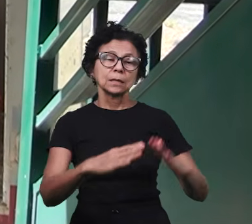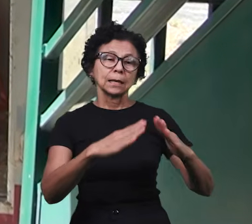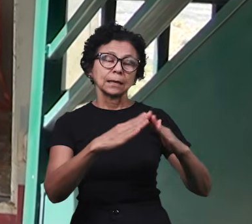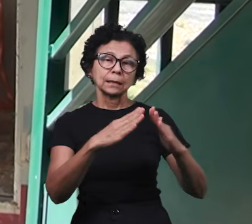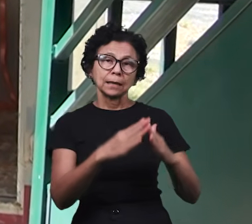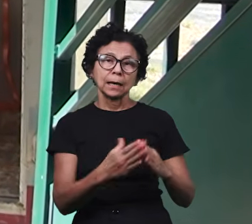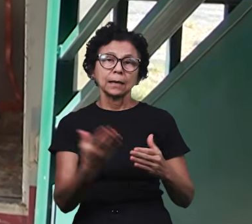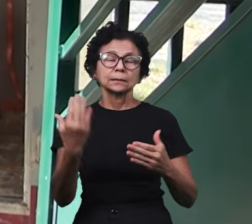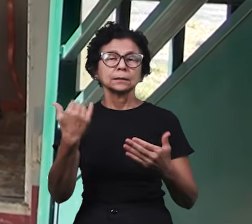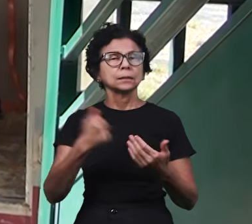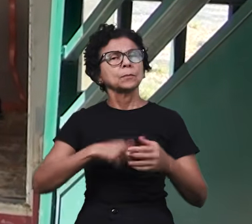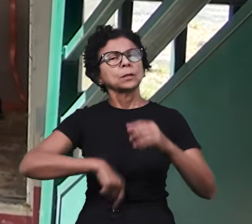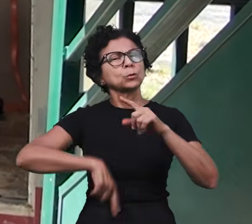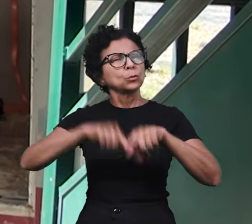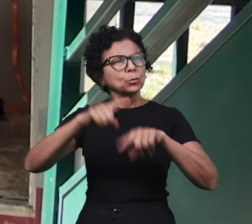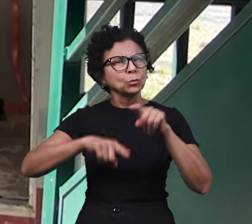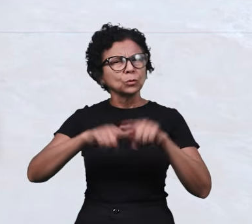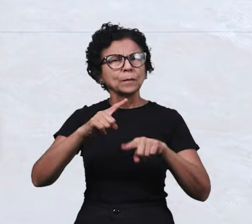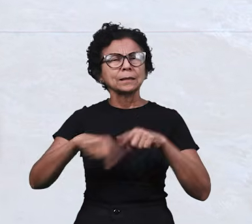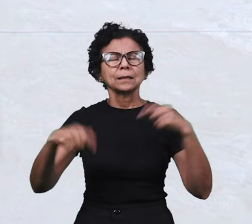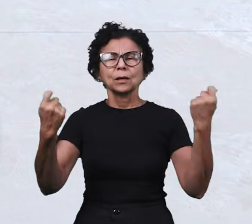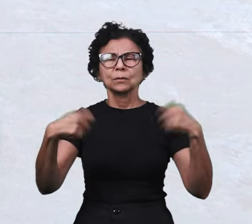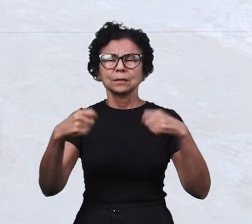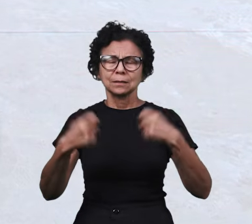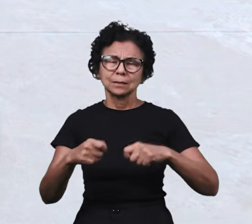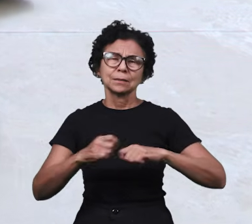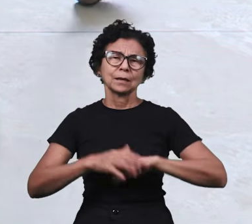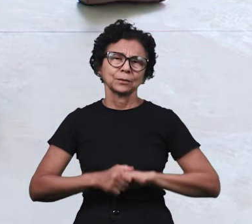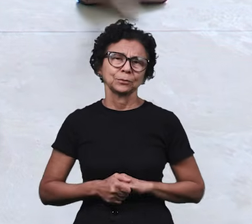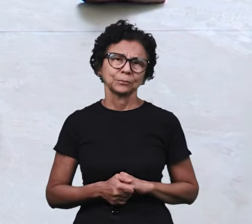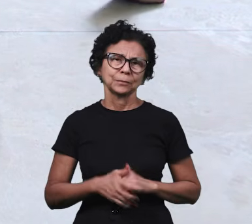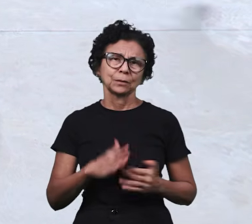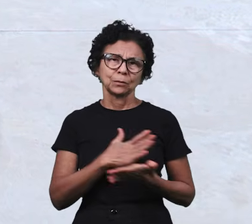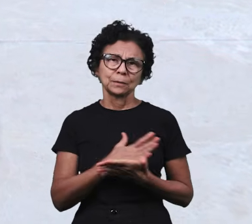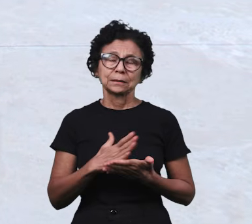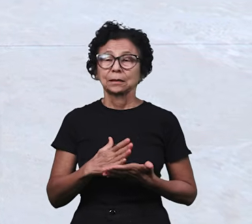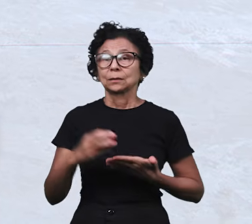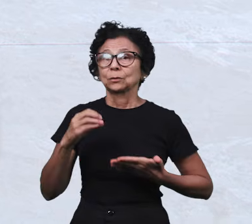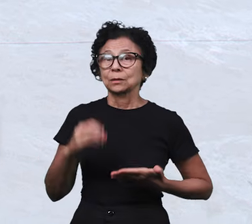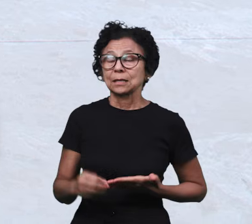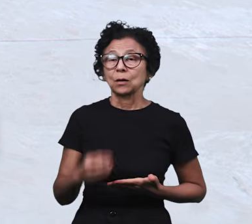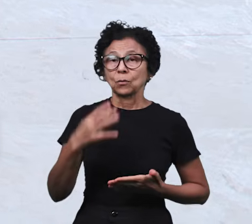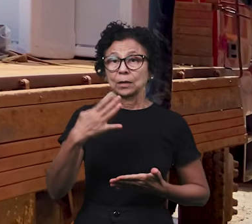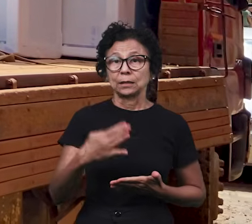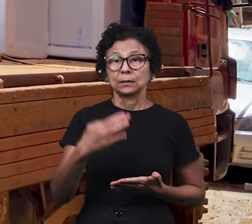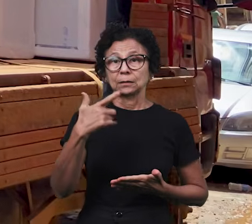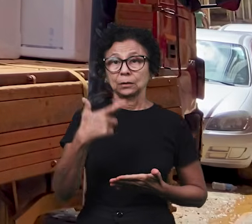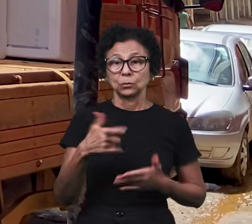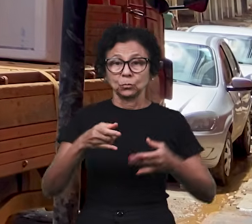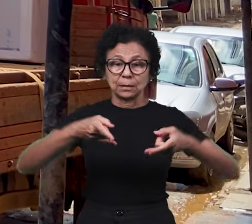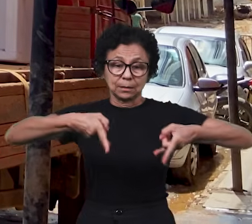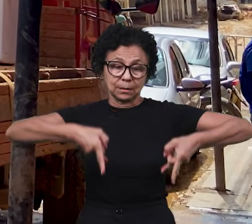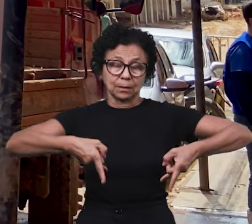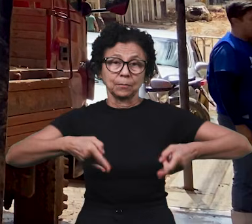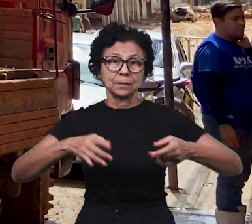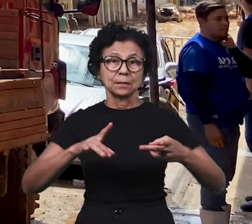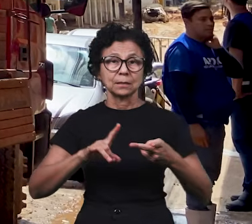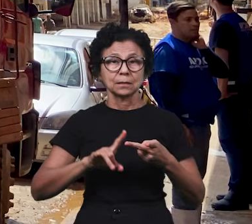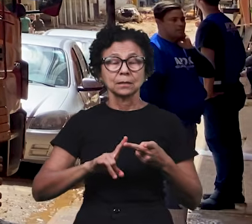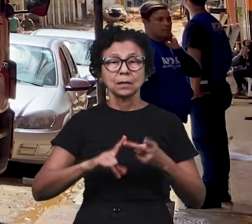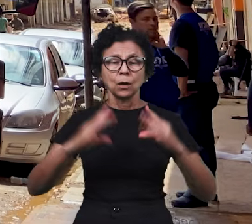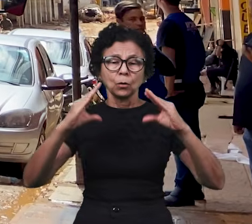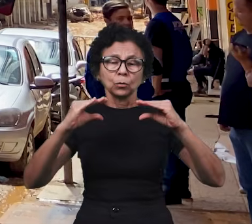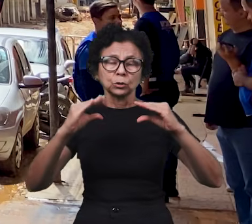eletrodomésticos essenciais para recomeçar, incluindo 42 camas e colchões, 34